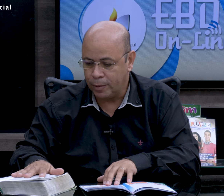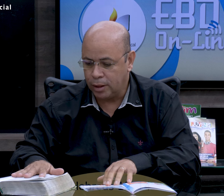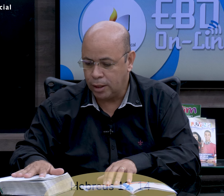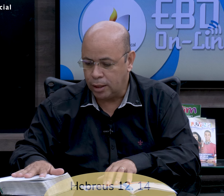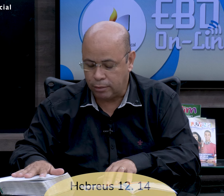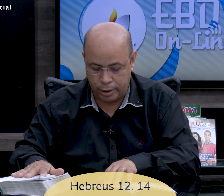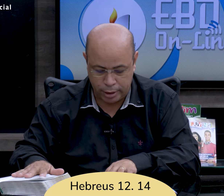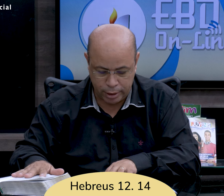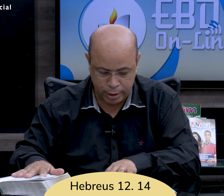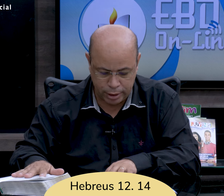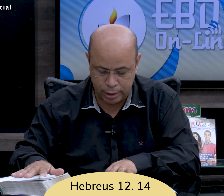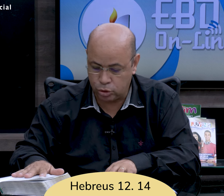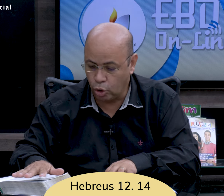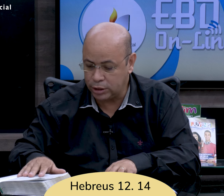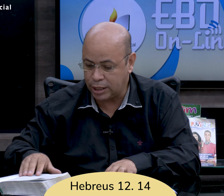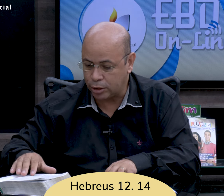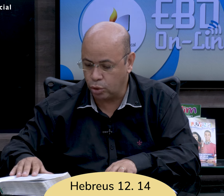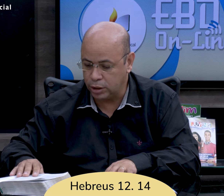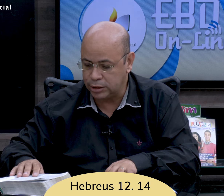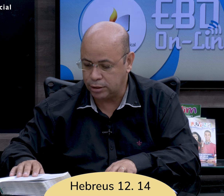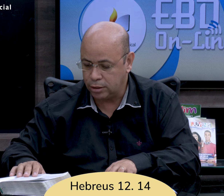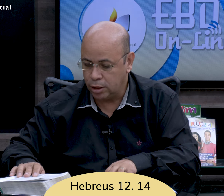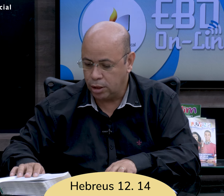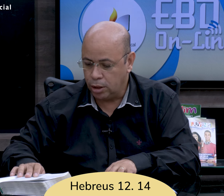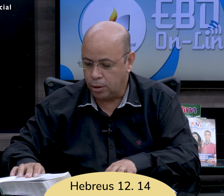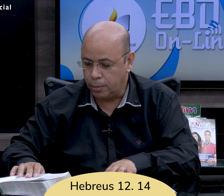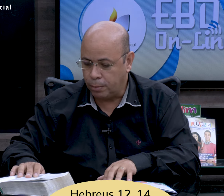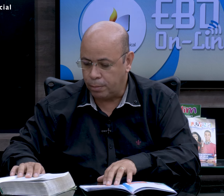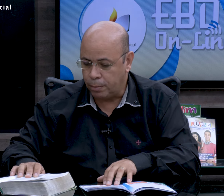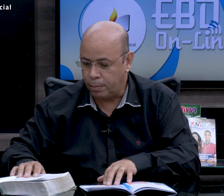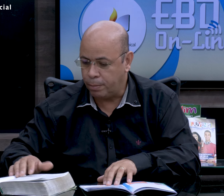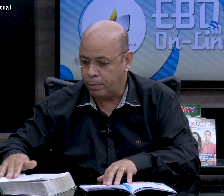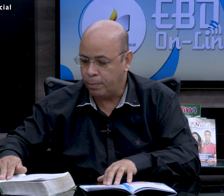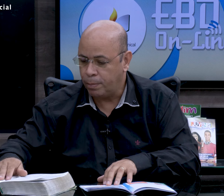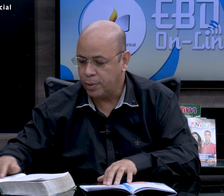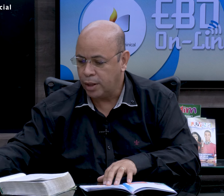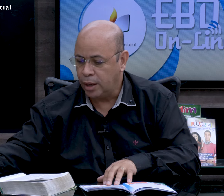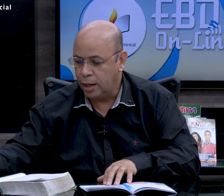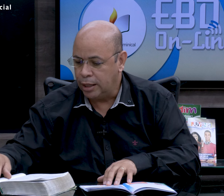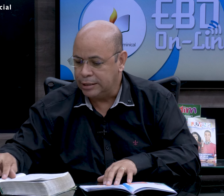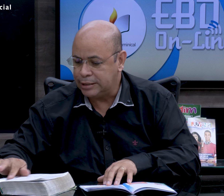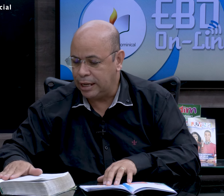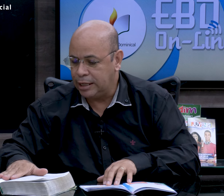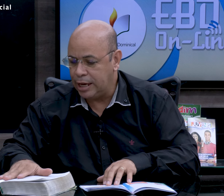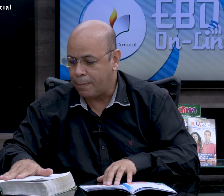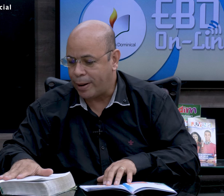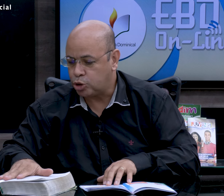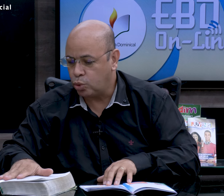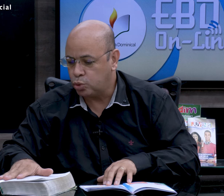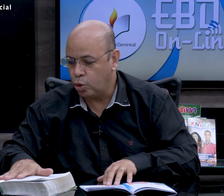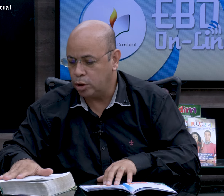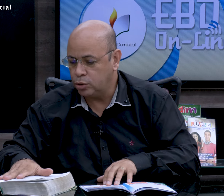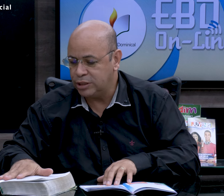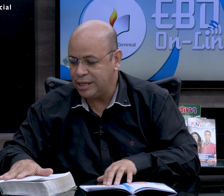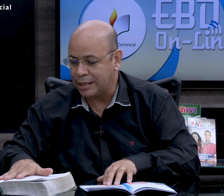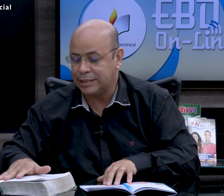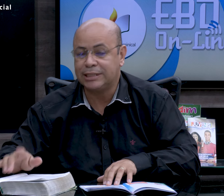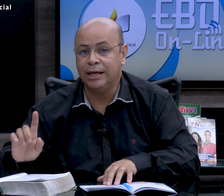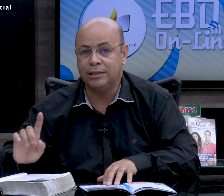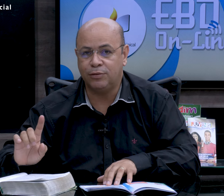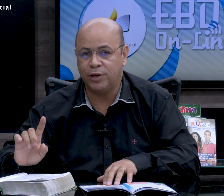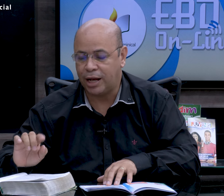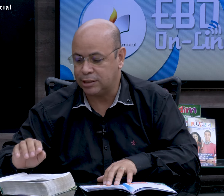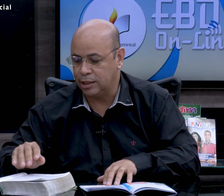aqui n é eh 12 14 Segui a paz com todos e